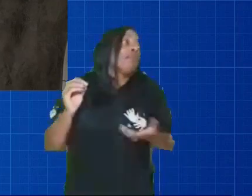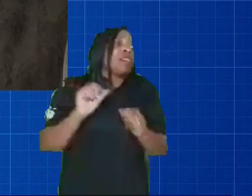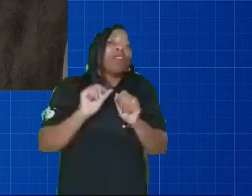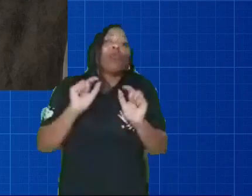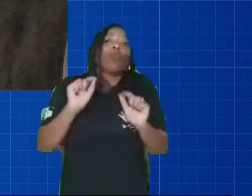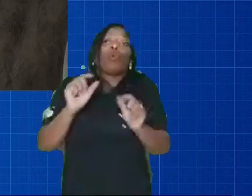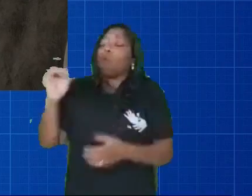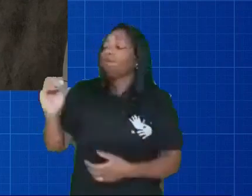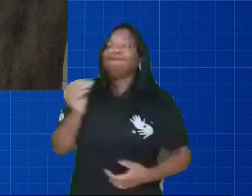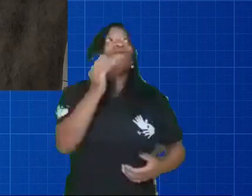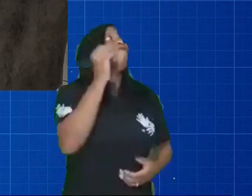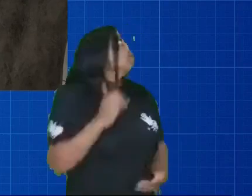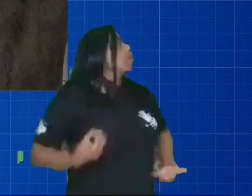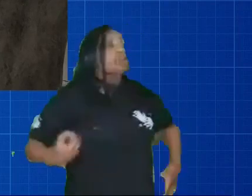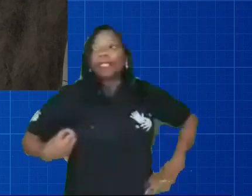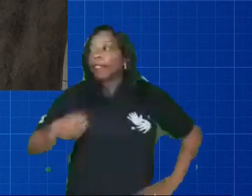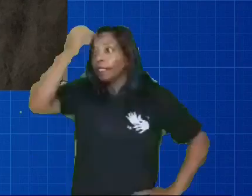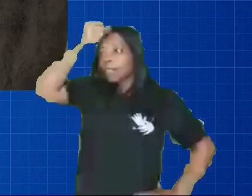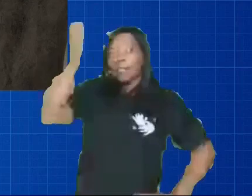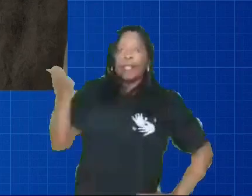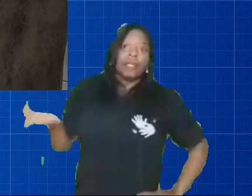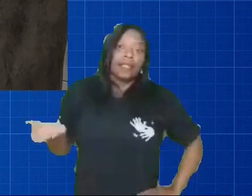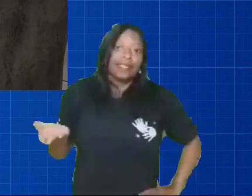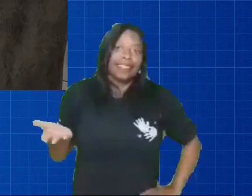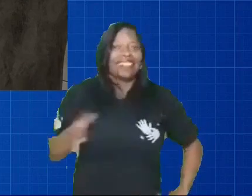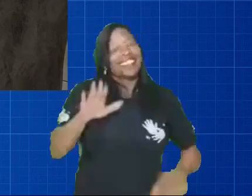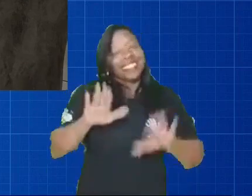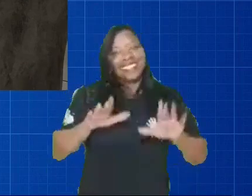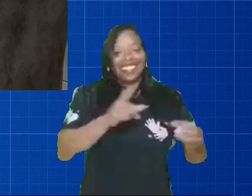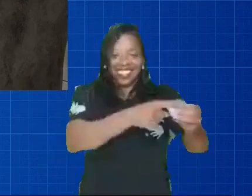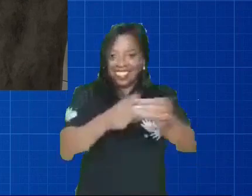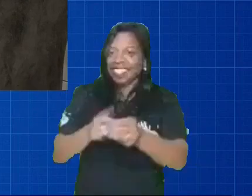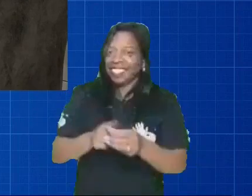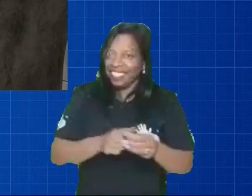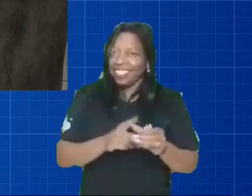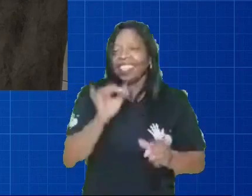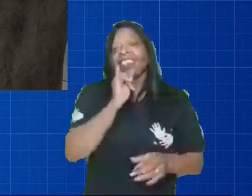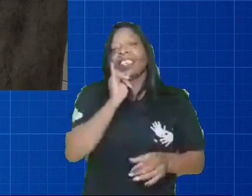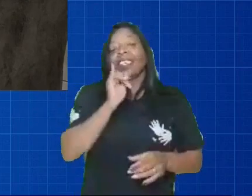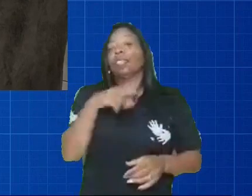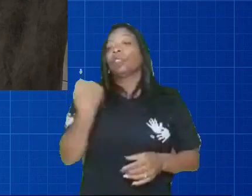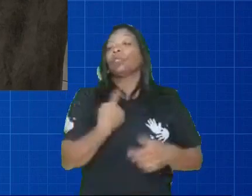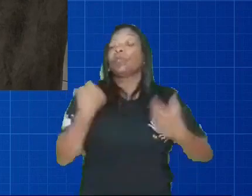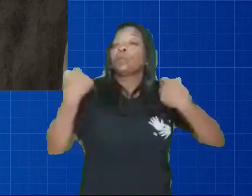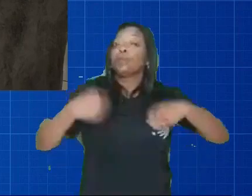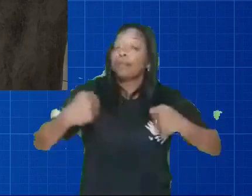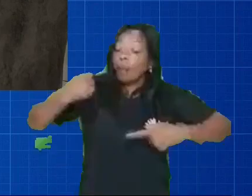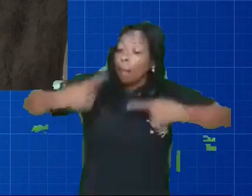municípios assim, que já conseguem ter suas políticas, os seus planos e estar integrando. O desafio é integrar. E